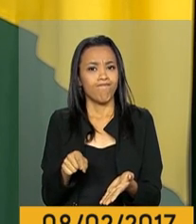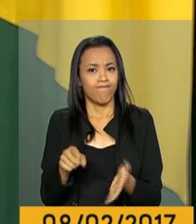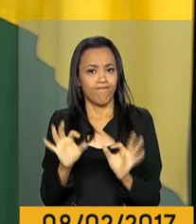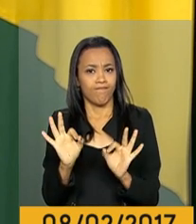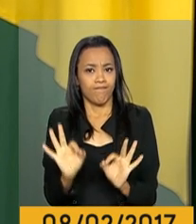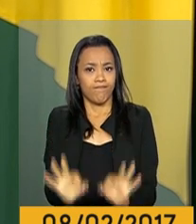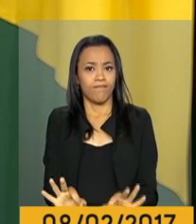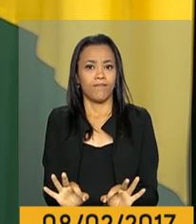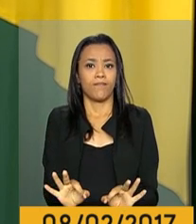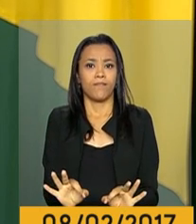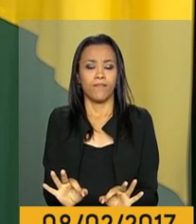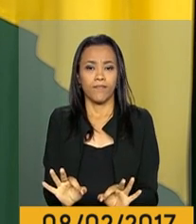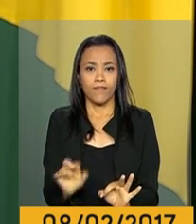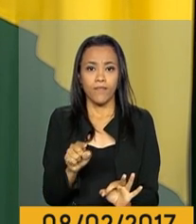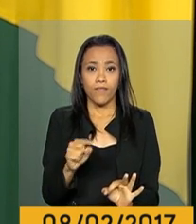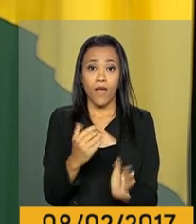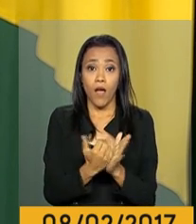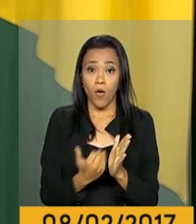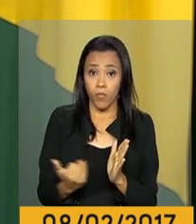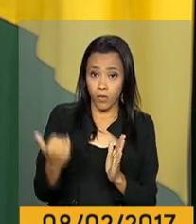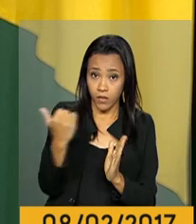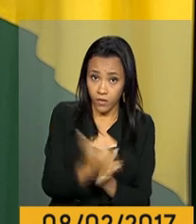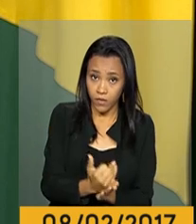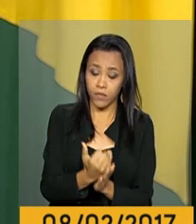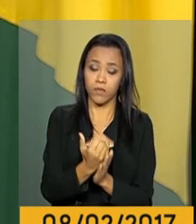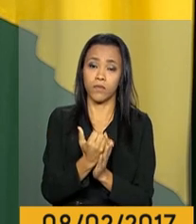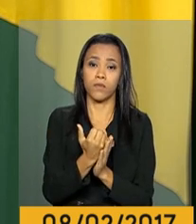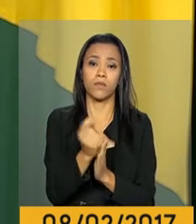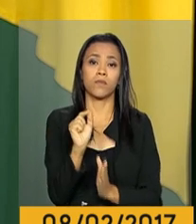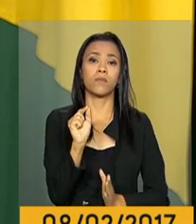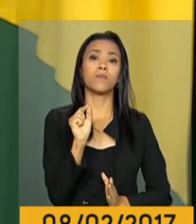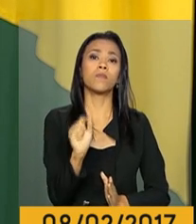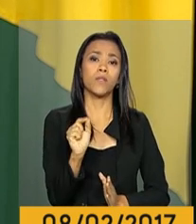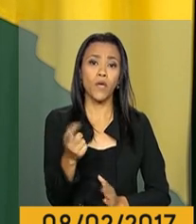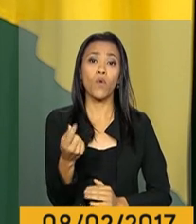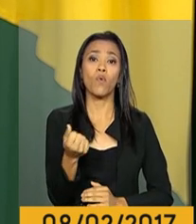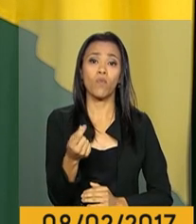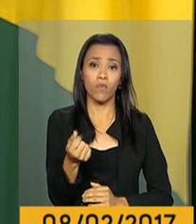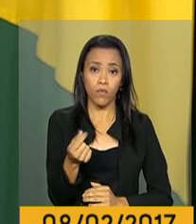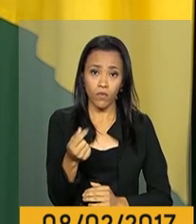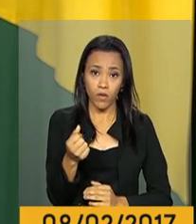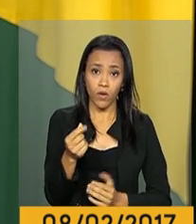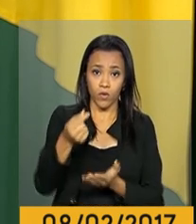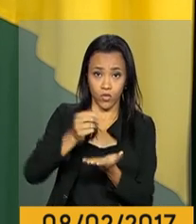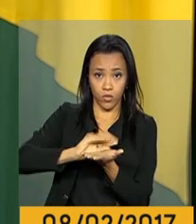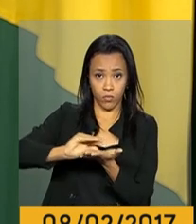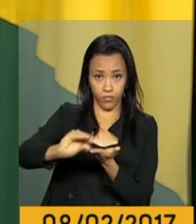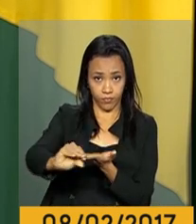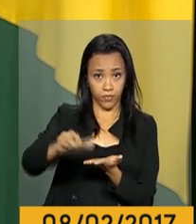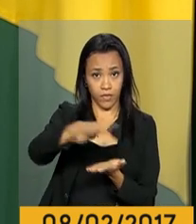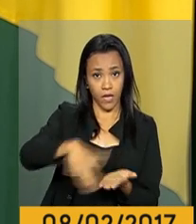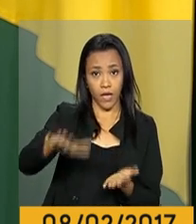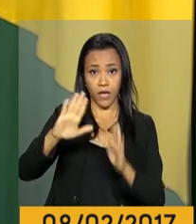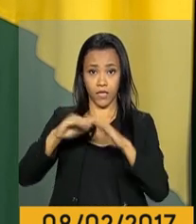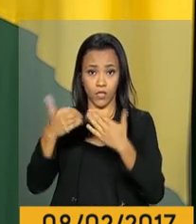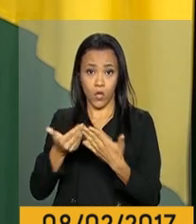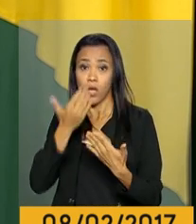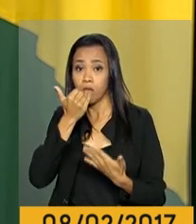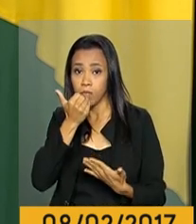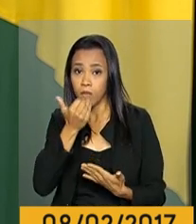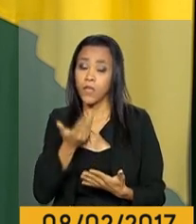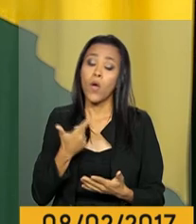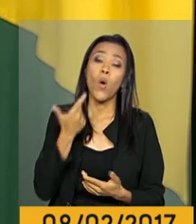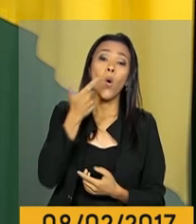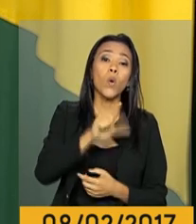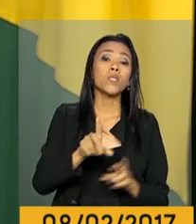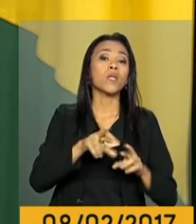um ato aumentando os valores da merenda escolar outra coisa é sentarmos aqui